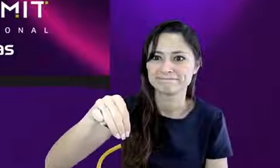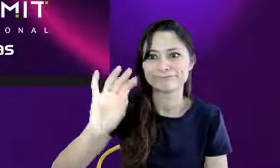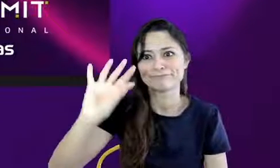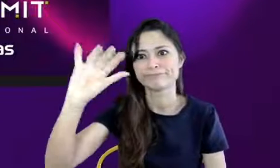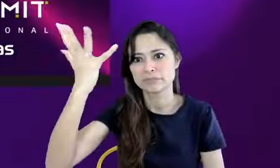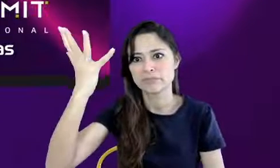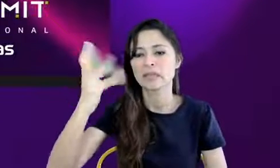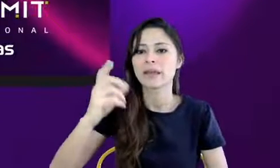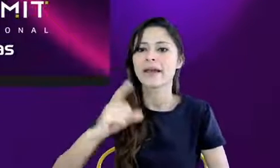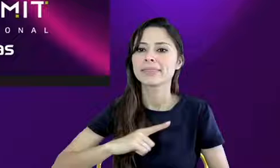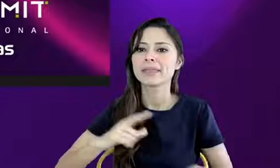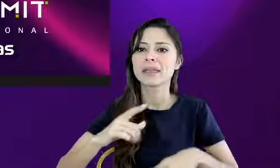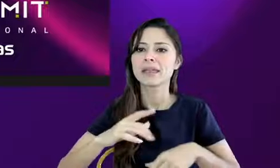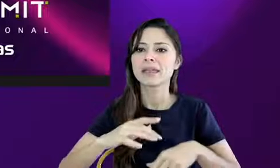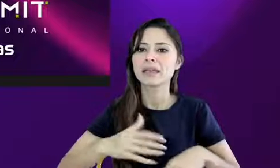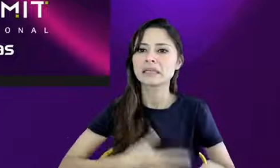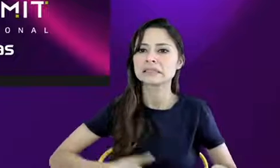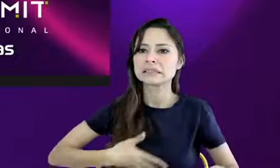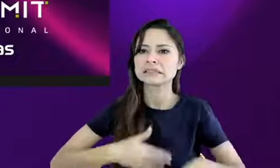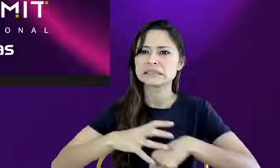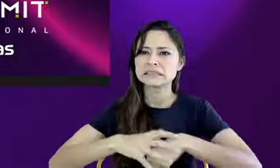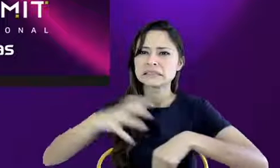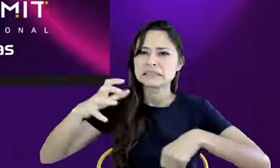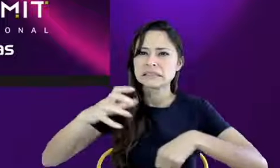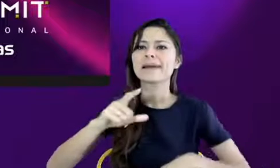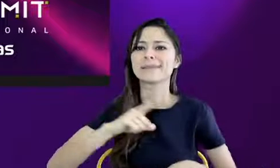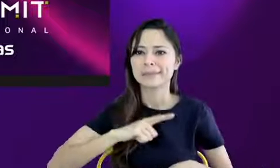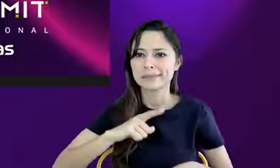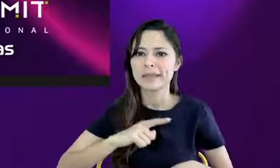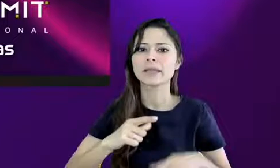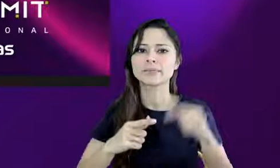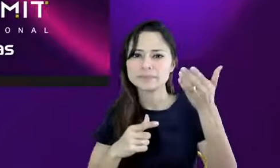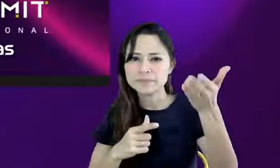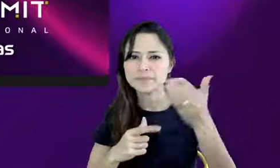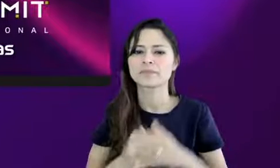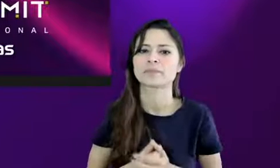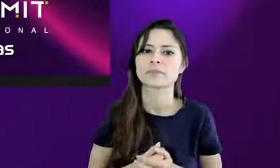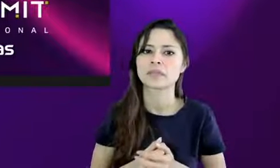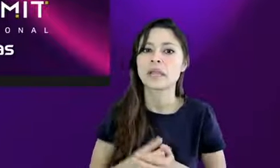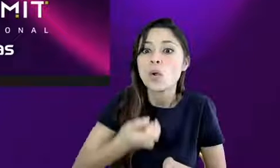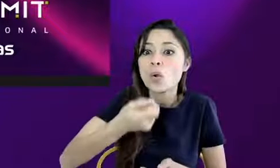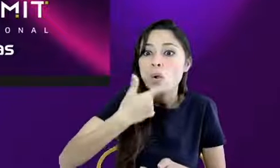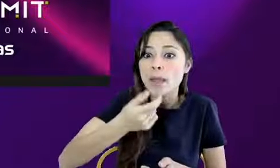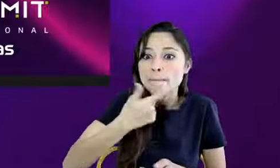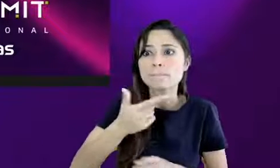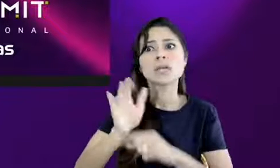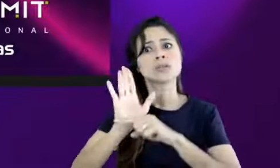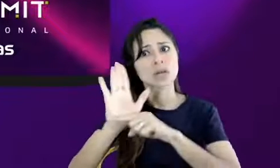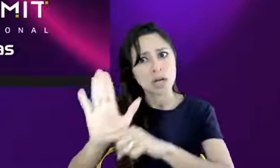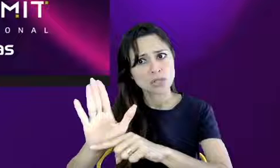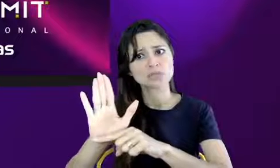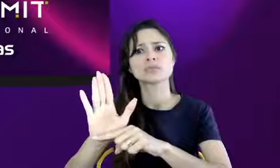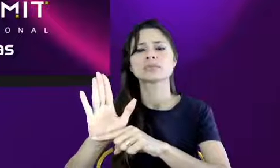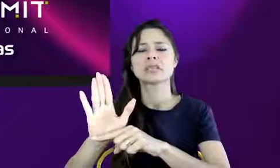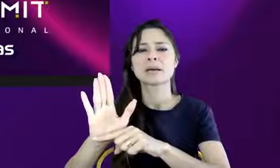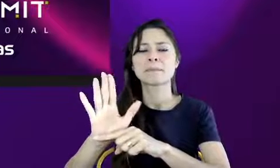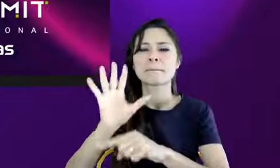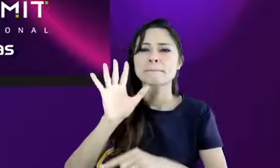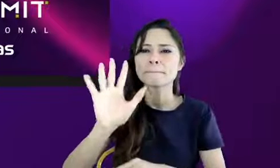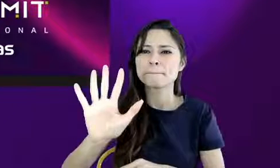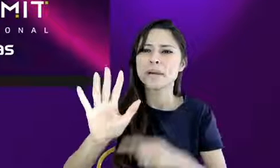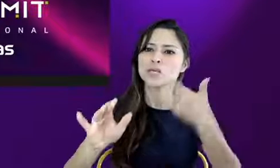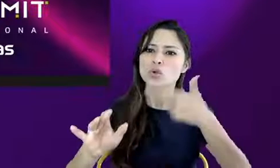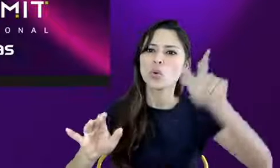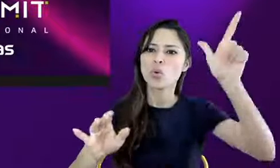inflamação, inclusive, da alça aferente ileal, o infliximab continua tendo um bom grau de evidência, mas também o vedolizumab